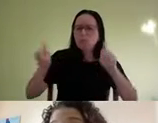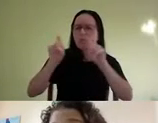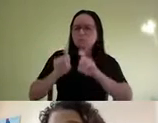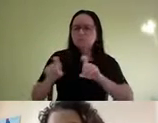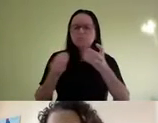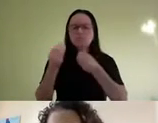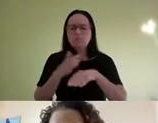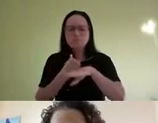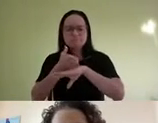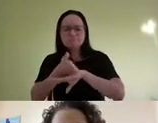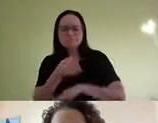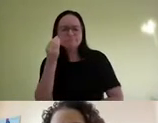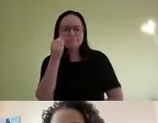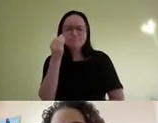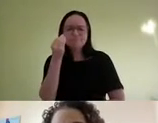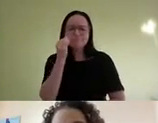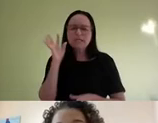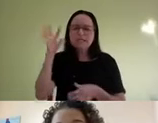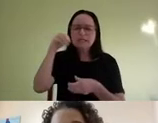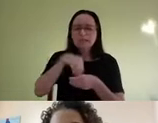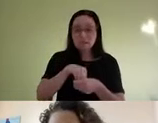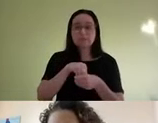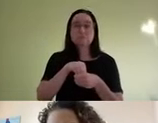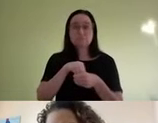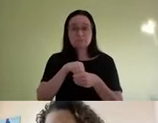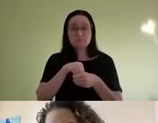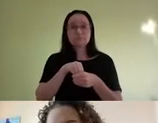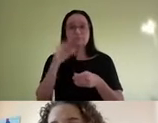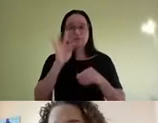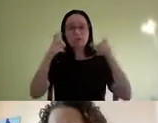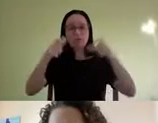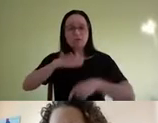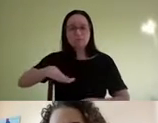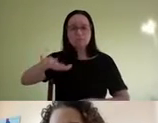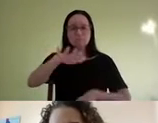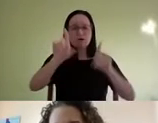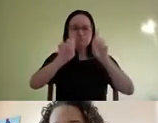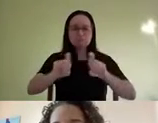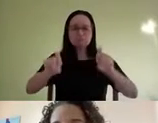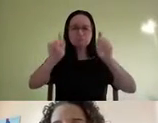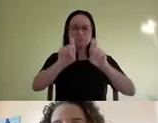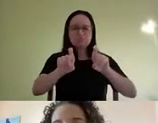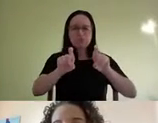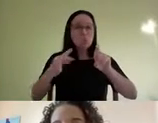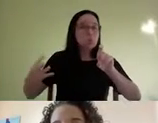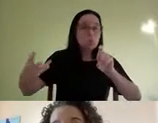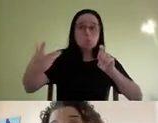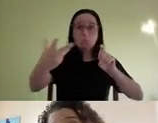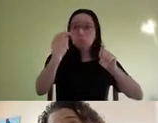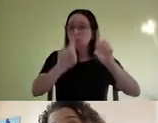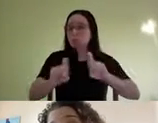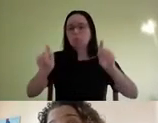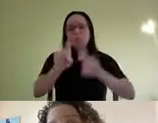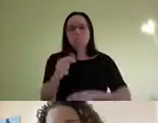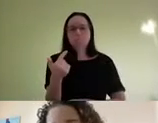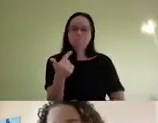tinha que fazer no laboratório e aproveitar o espaço desse laboratório, que não tinha computador suficiente para todo mundo, para que